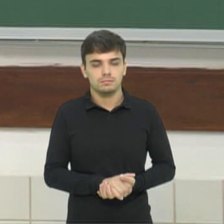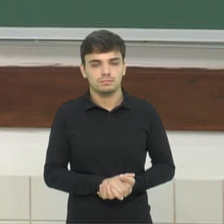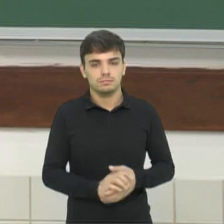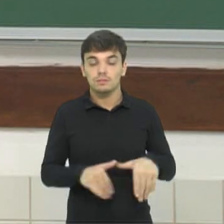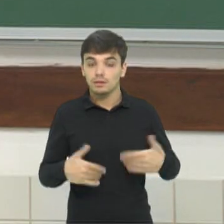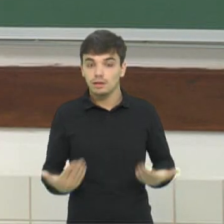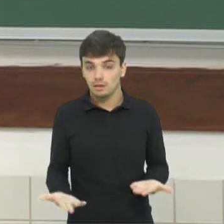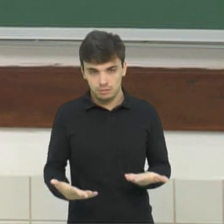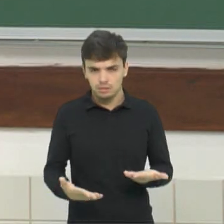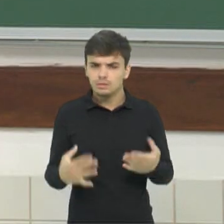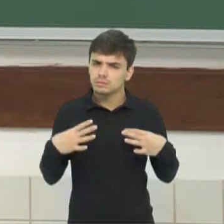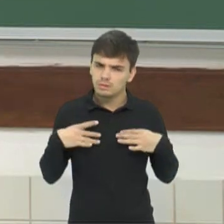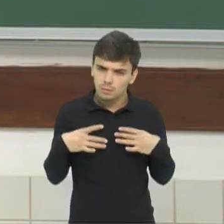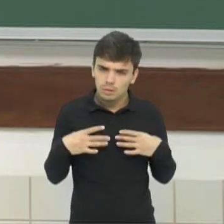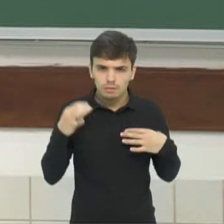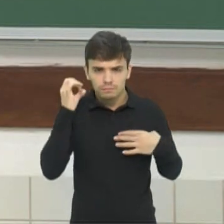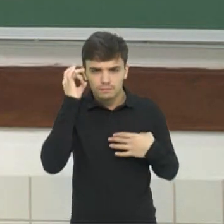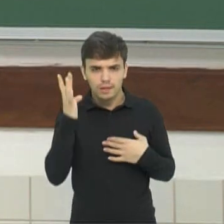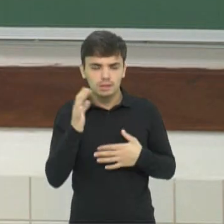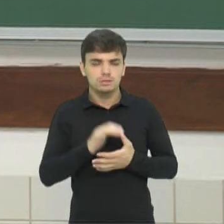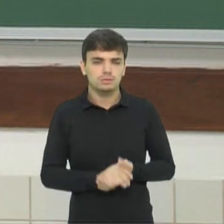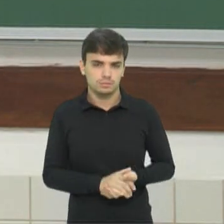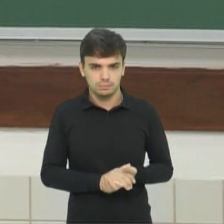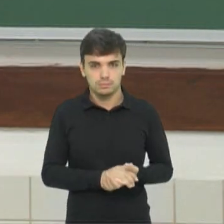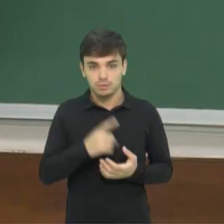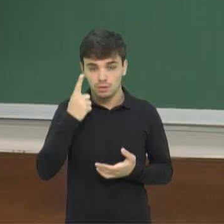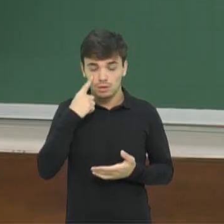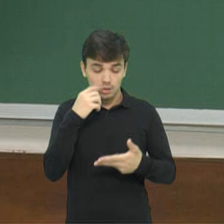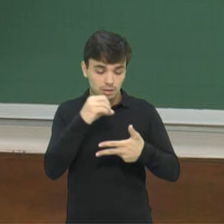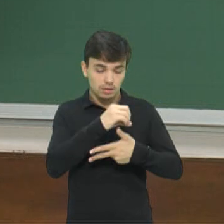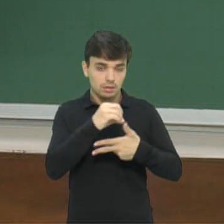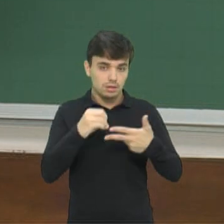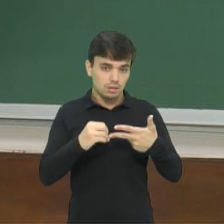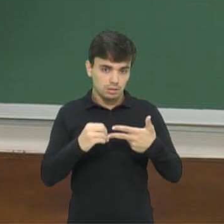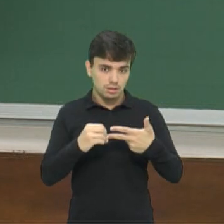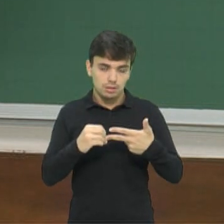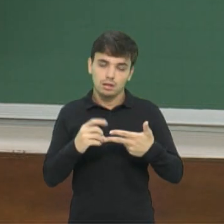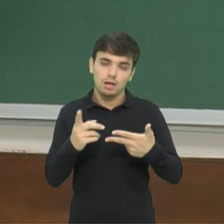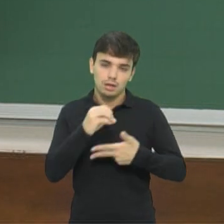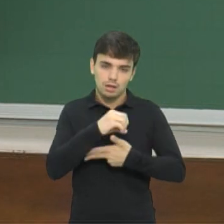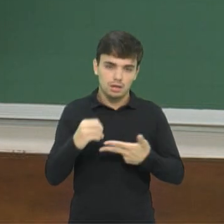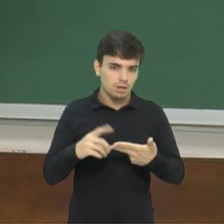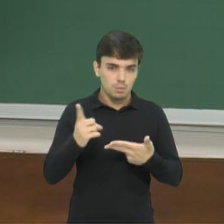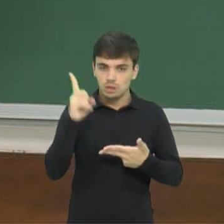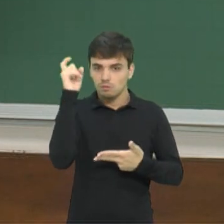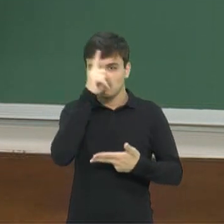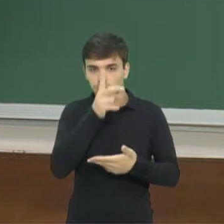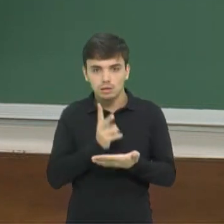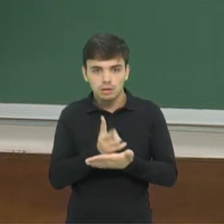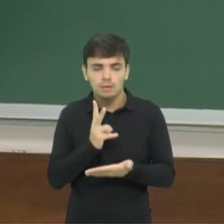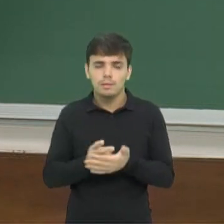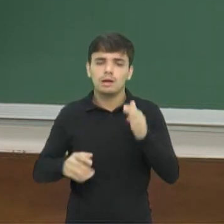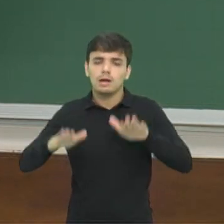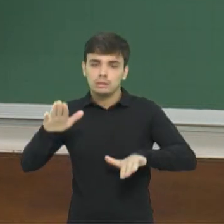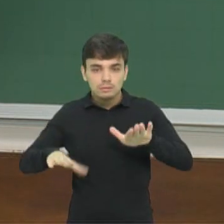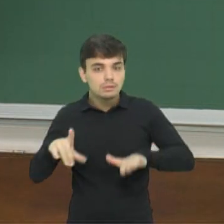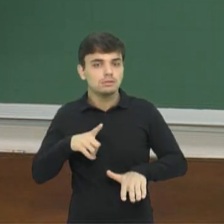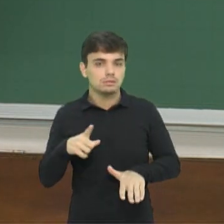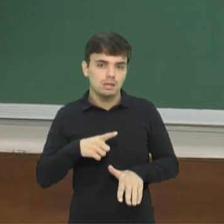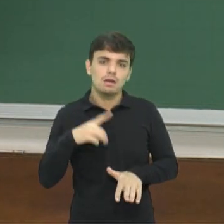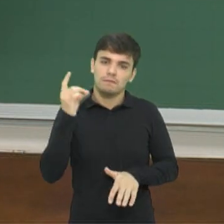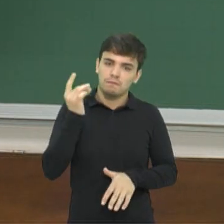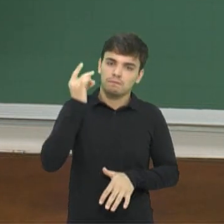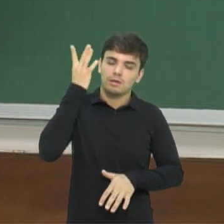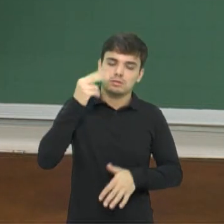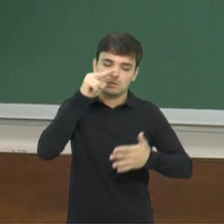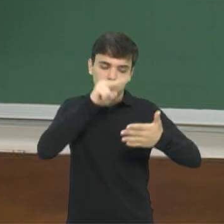E aí, gente, tranquilo, né? Bem facinho, olha, uma questão de Enem. Tá vendo que Enem nem sempre é difícil? Às vezes tem umas questões muito fáceis, então leia com